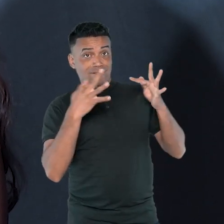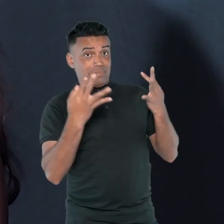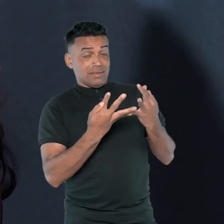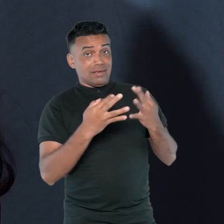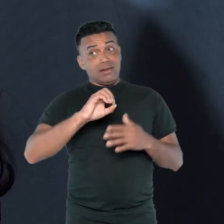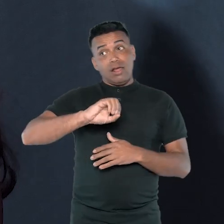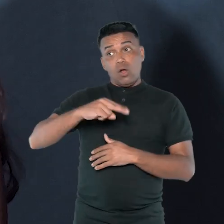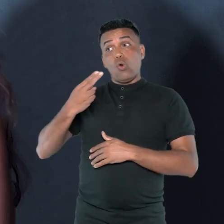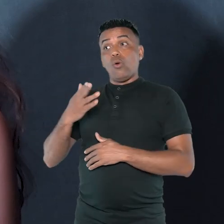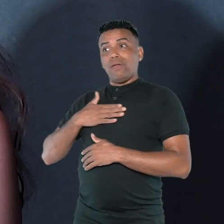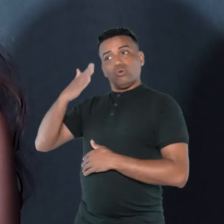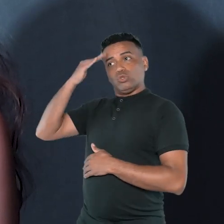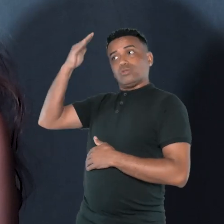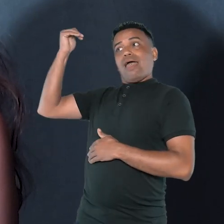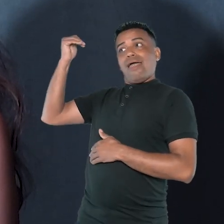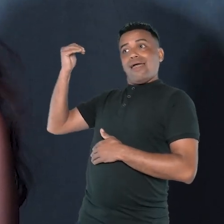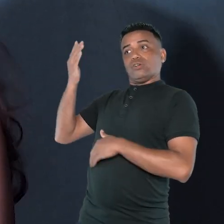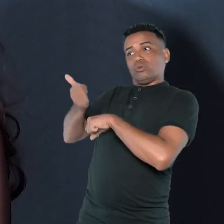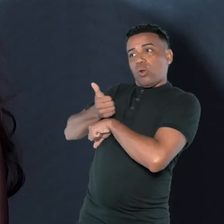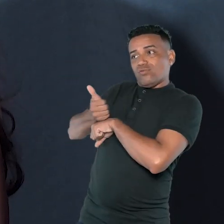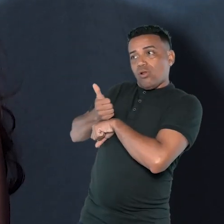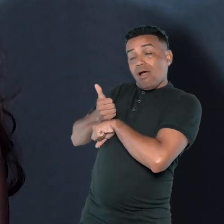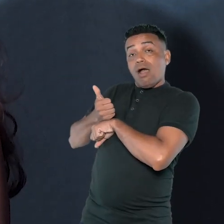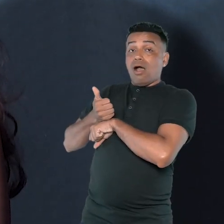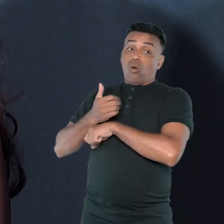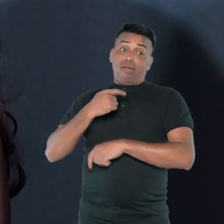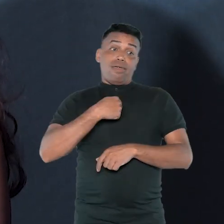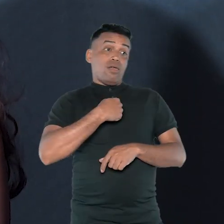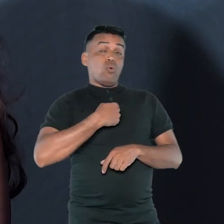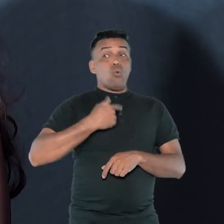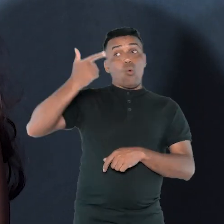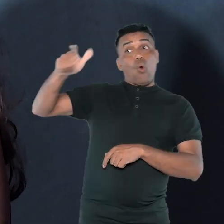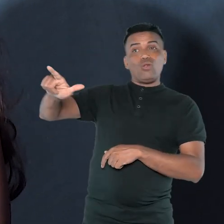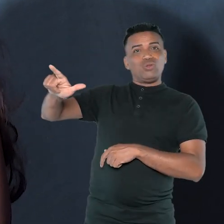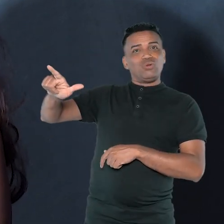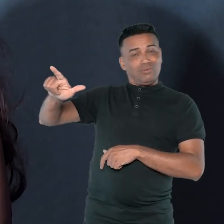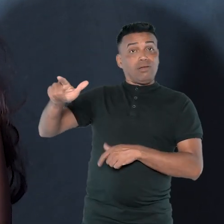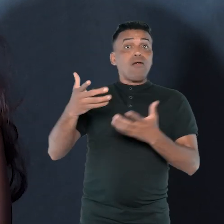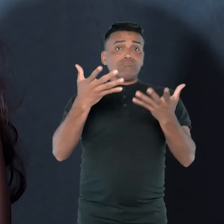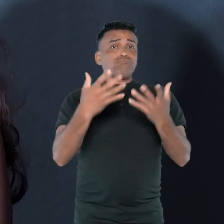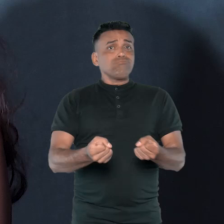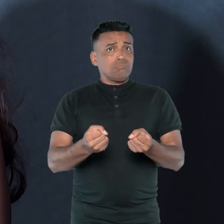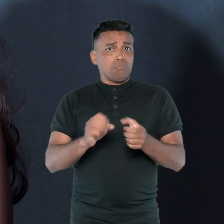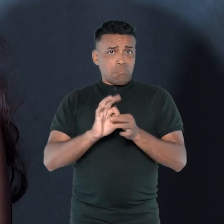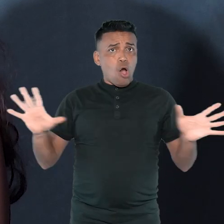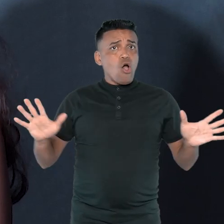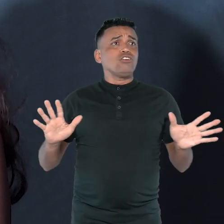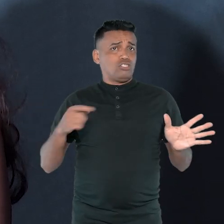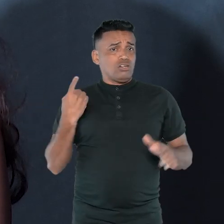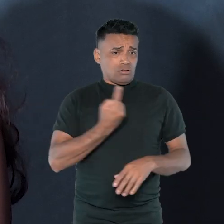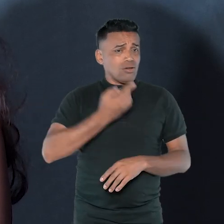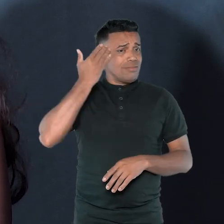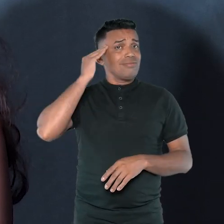meu sucesso individual, ou eu ou o outro, né, é o que permite que a gente também entenda